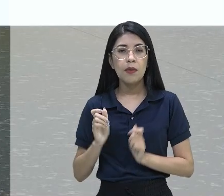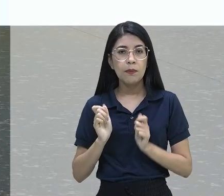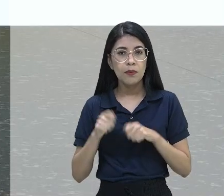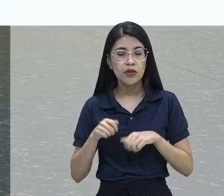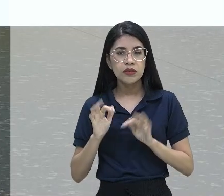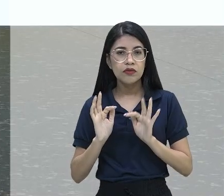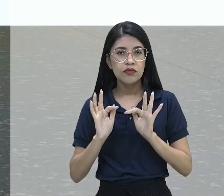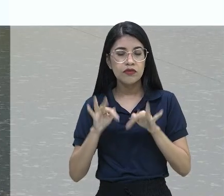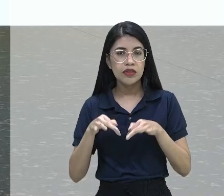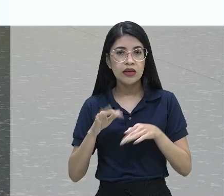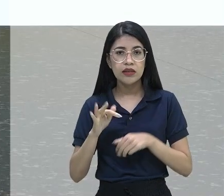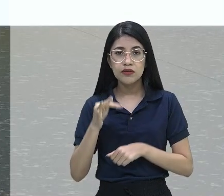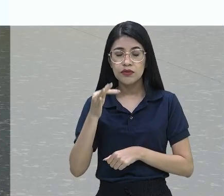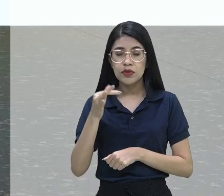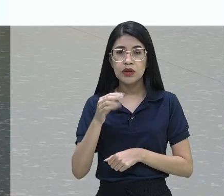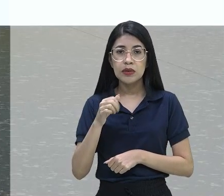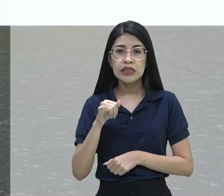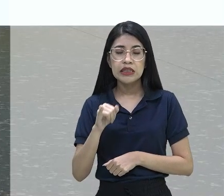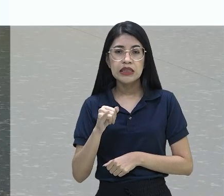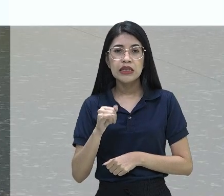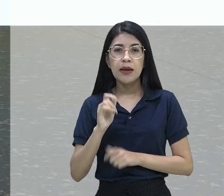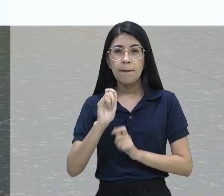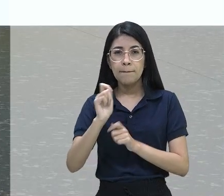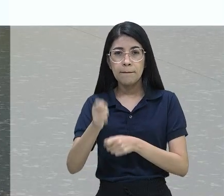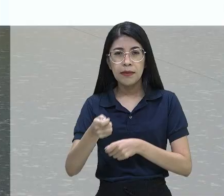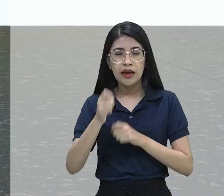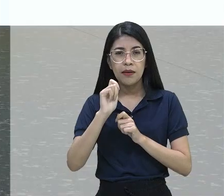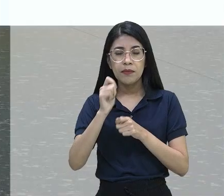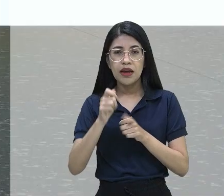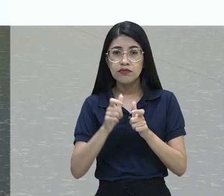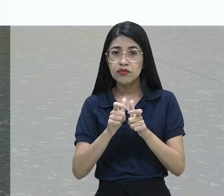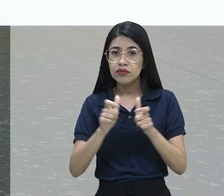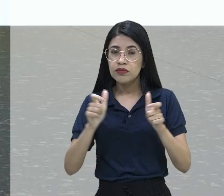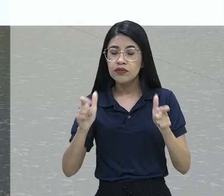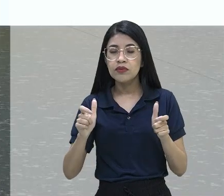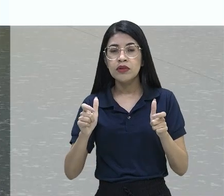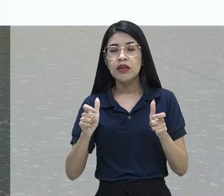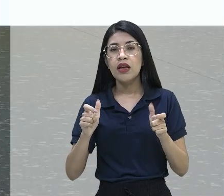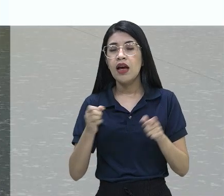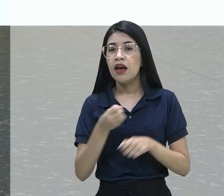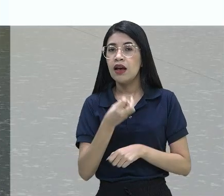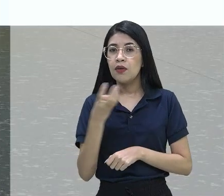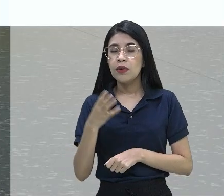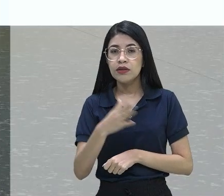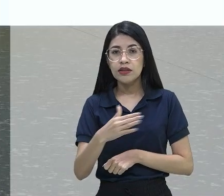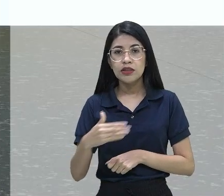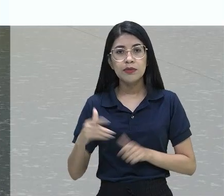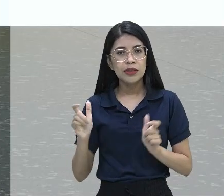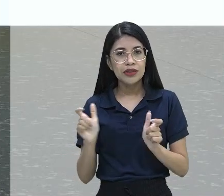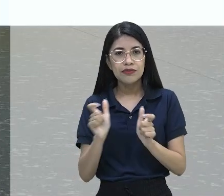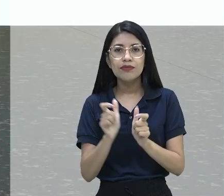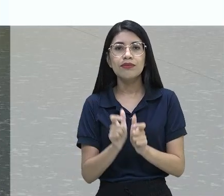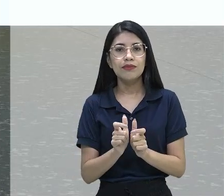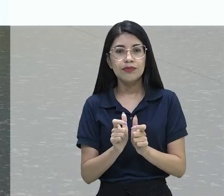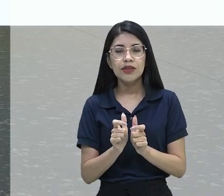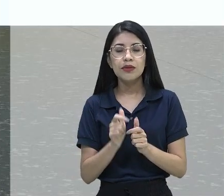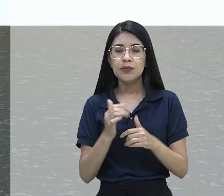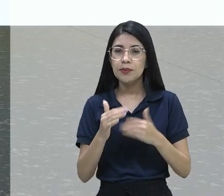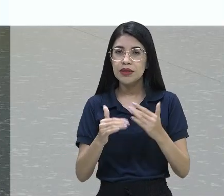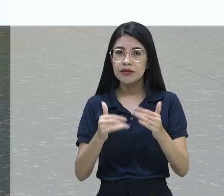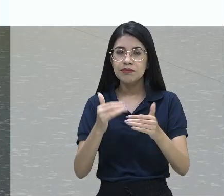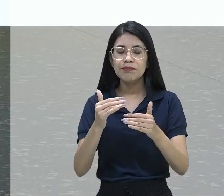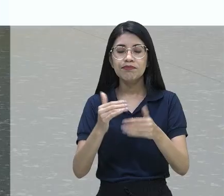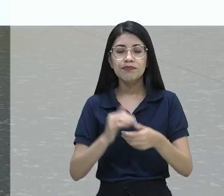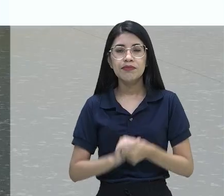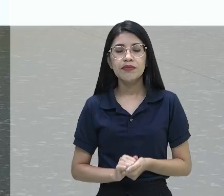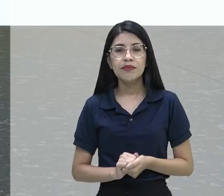se a pesca aumentar sem controle, a tendência é que os estoques de peixe diminuam, de acordo, né, com o tempo. Então,